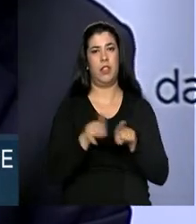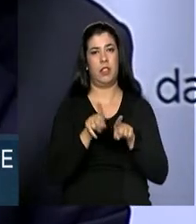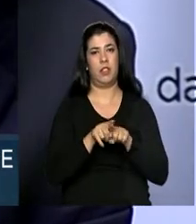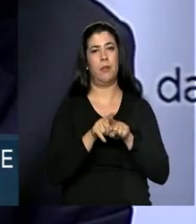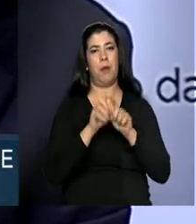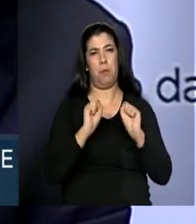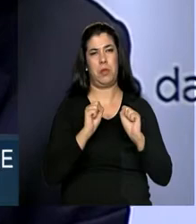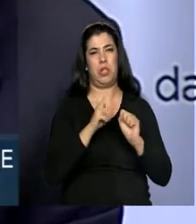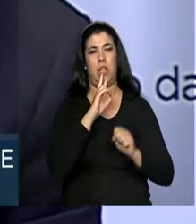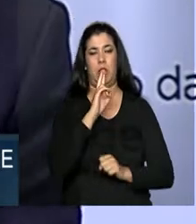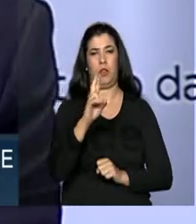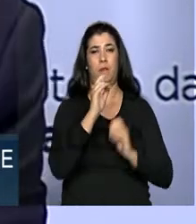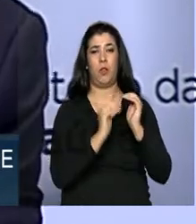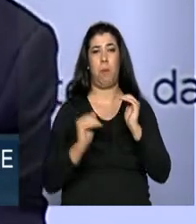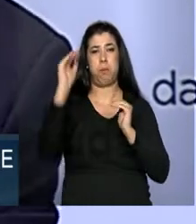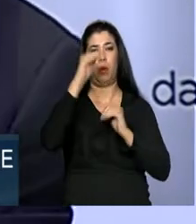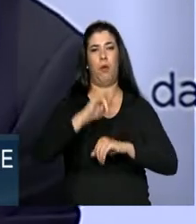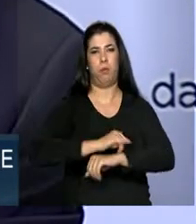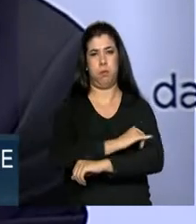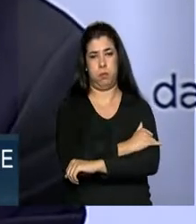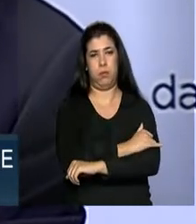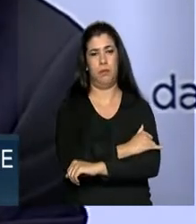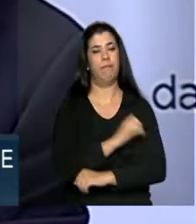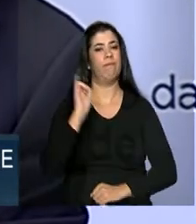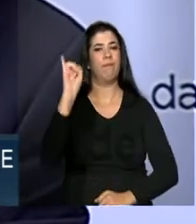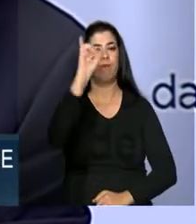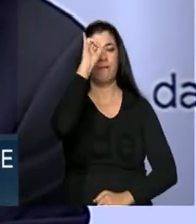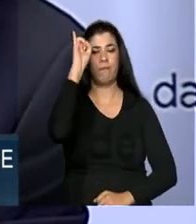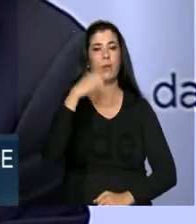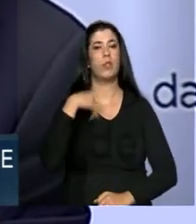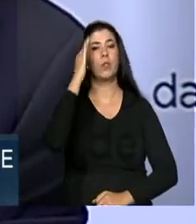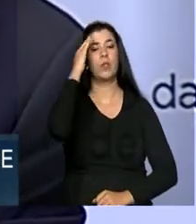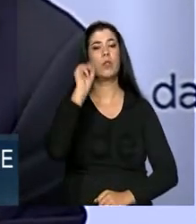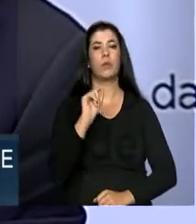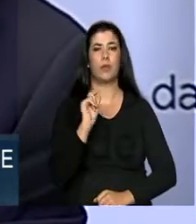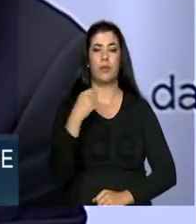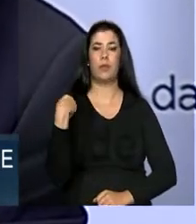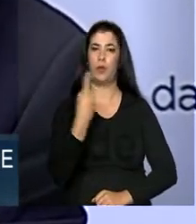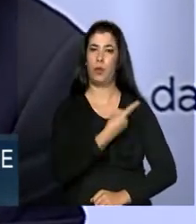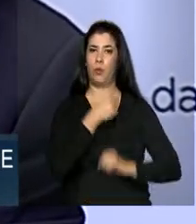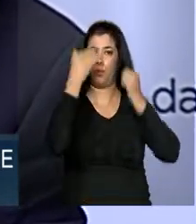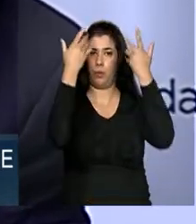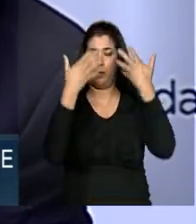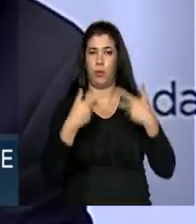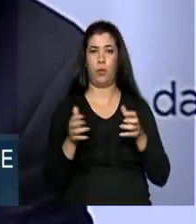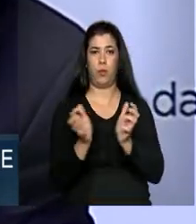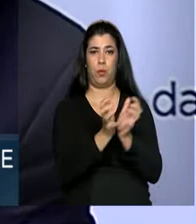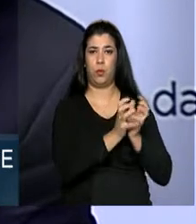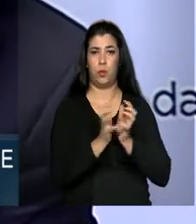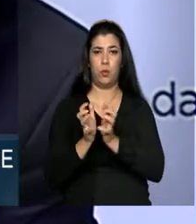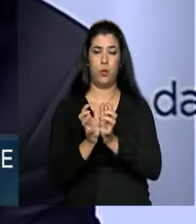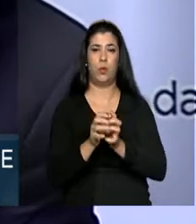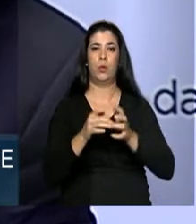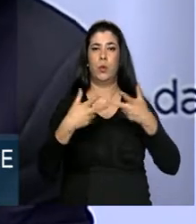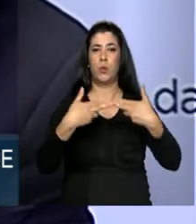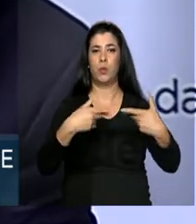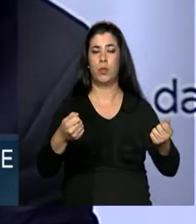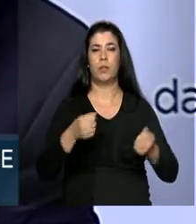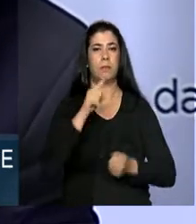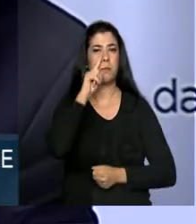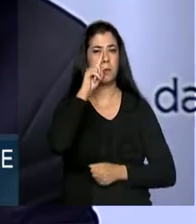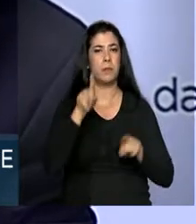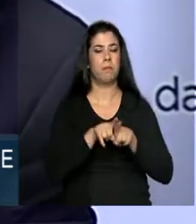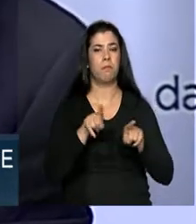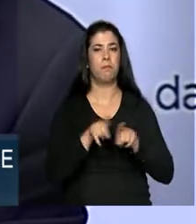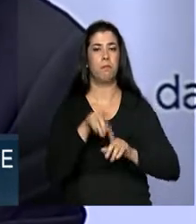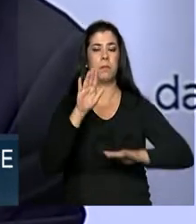seria maior, o aumento. Então, assim, é importantíssimo compreender que nós estamos falando de um conjunto de fatores de risco ou de medidas